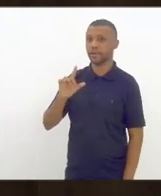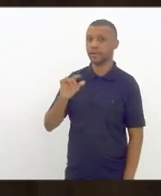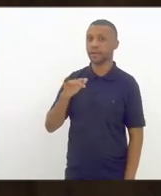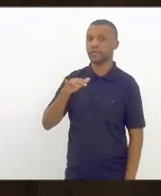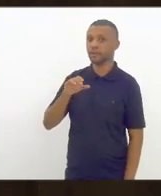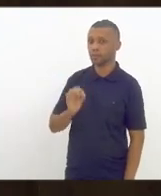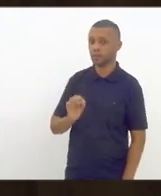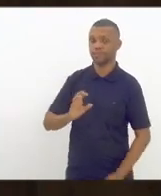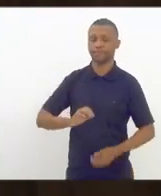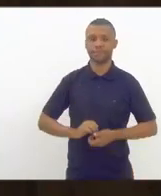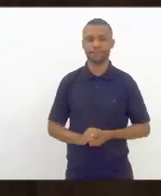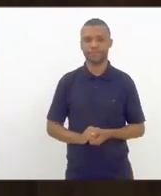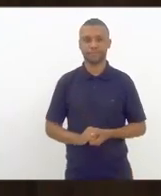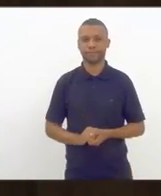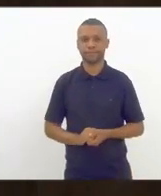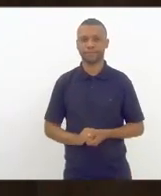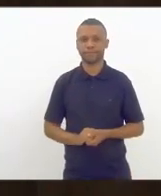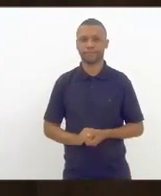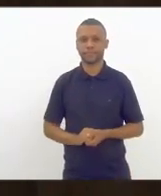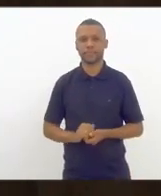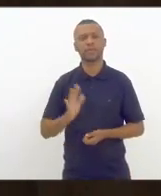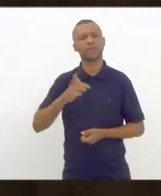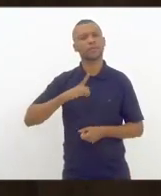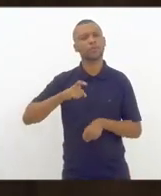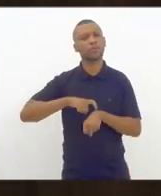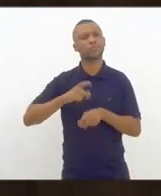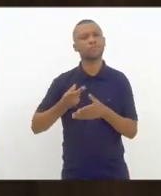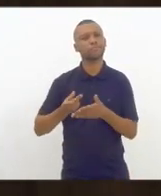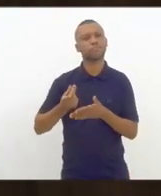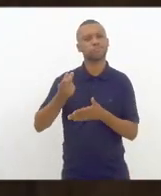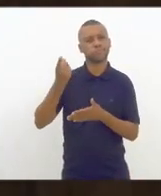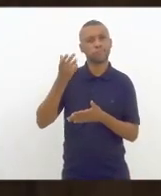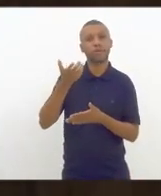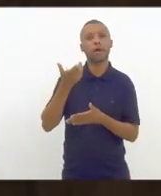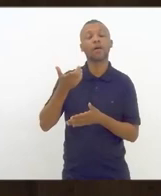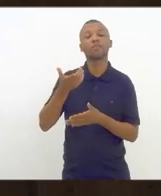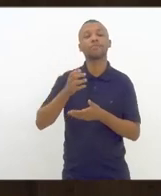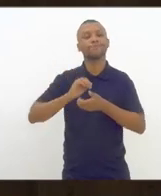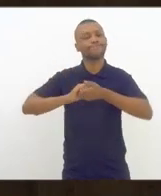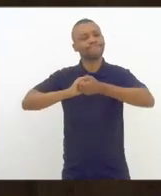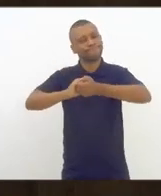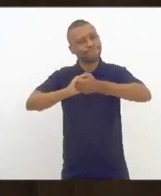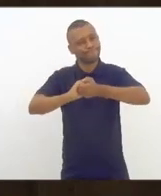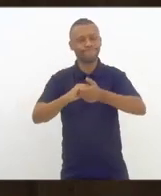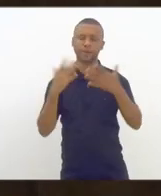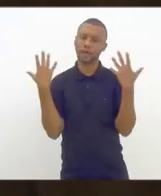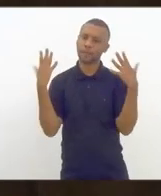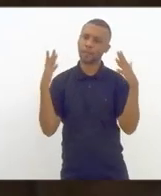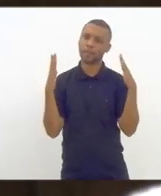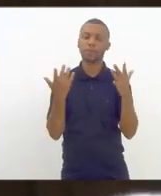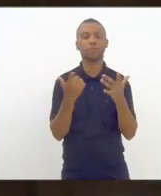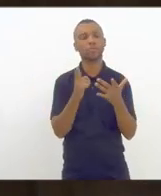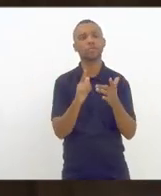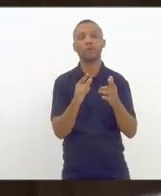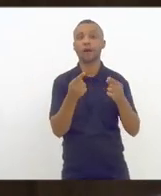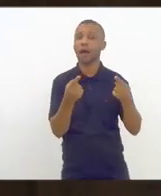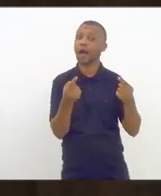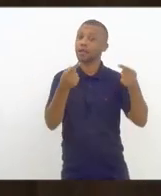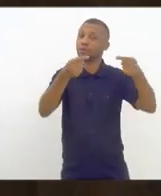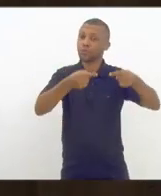Há tempo que lhe cumprimento e parabenizo pelo seu desempenho nas